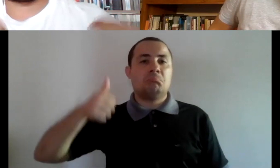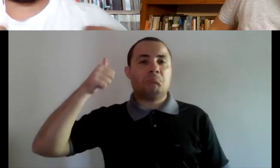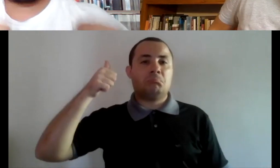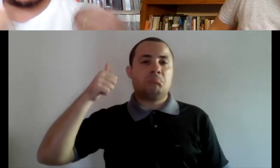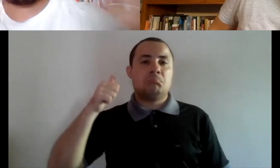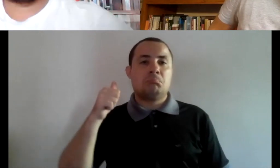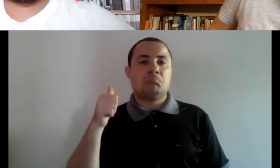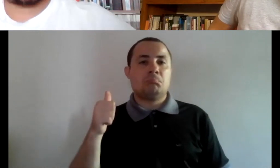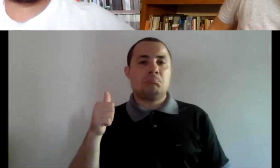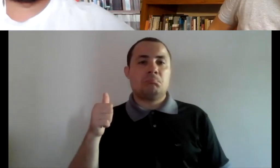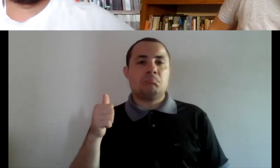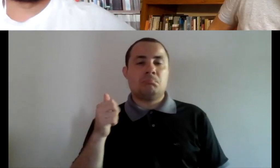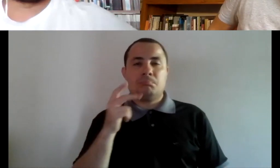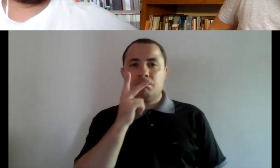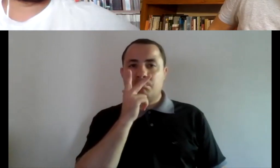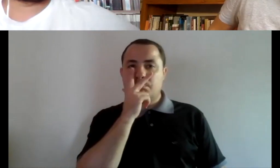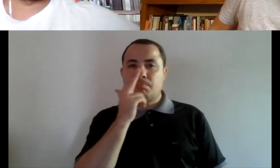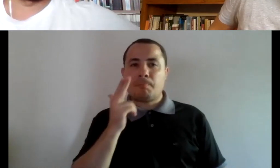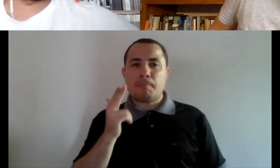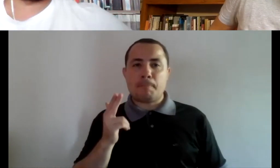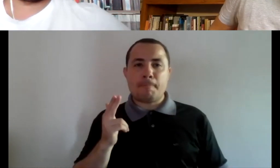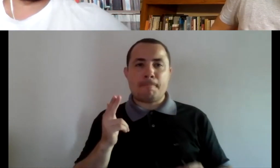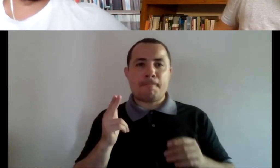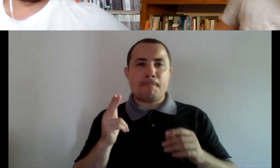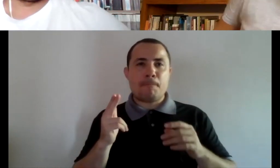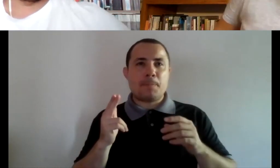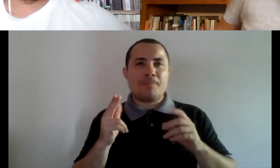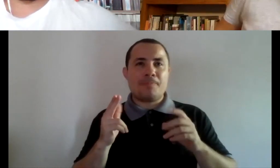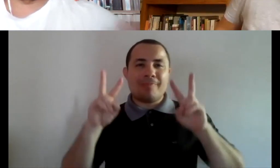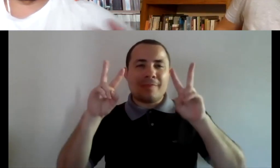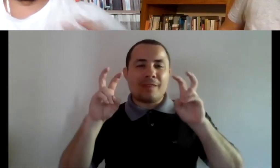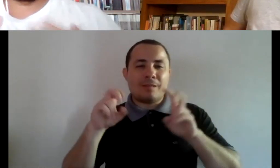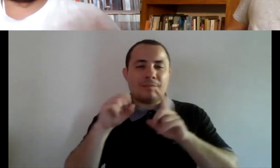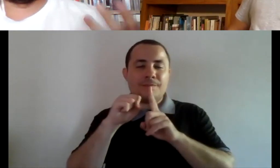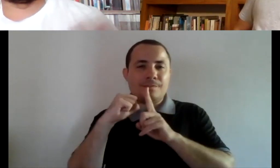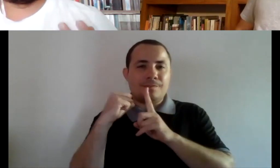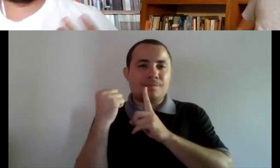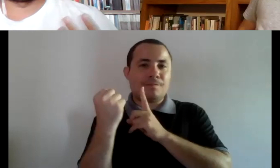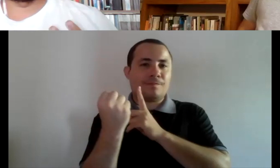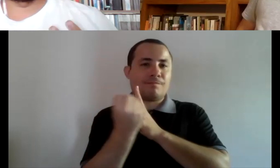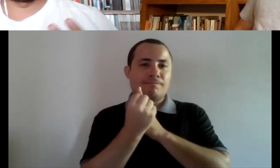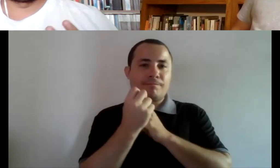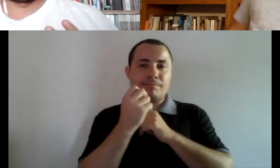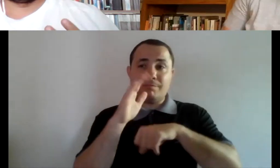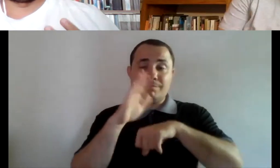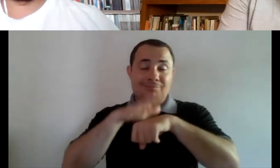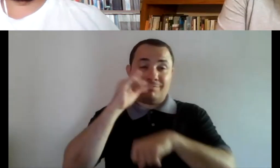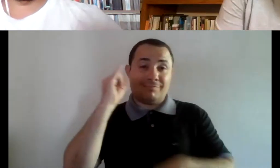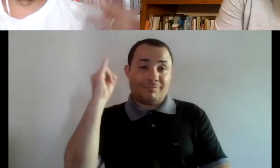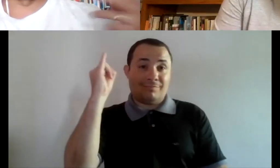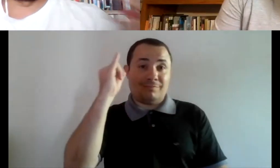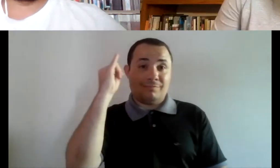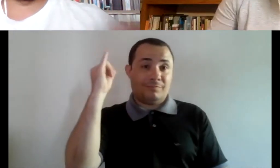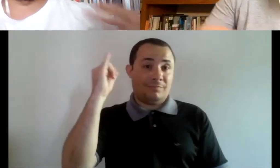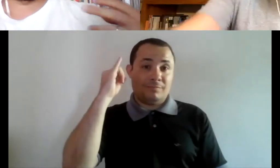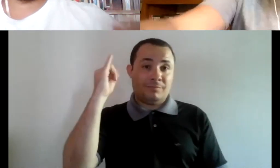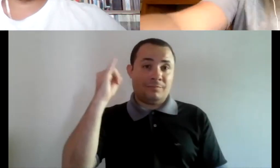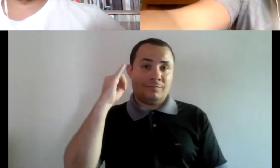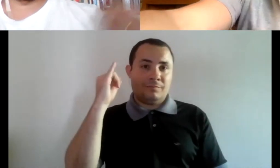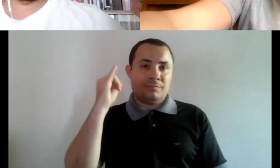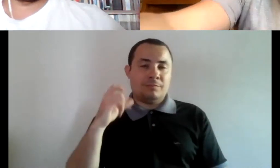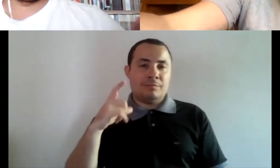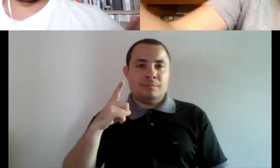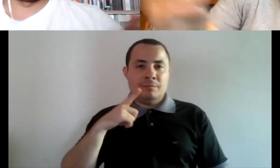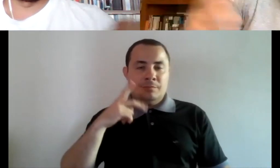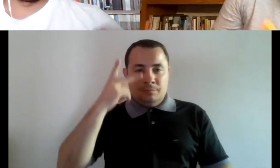usado, essa permeabilidade mesmo às questões sociais. Isso está no primeiro plano, eu acho, hoje em dia. Você tem autores que, de fato,